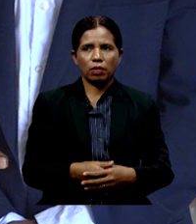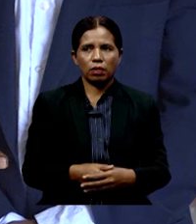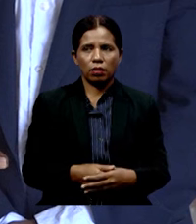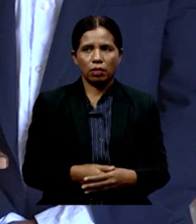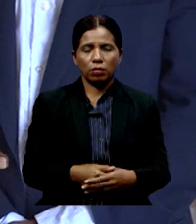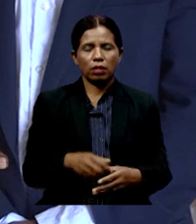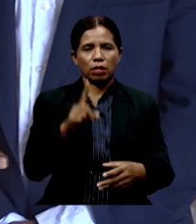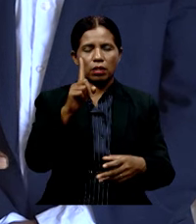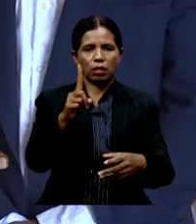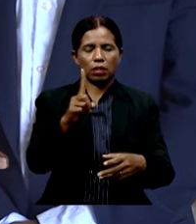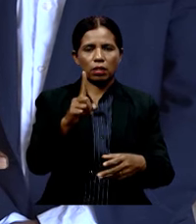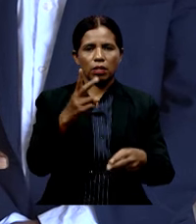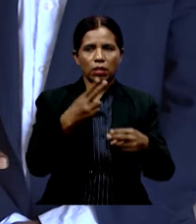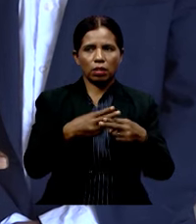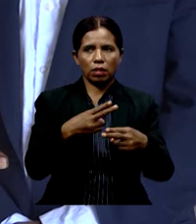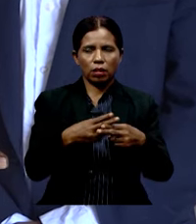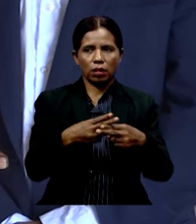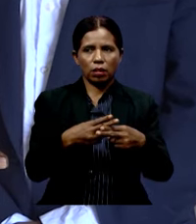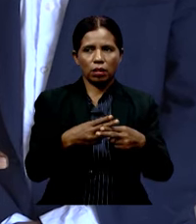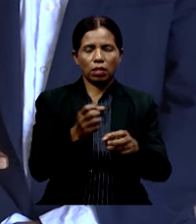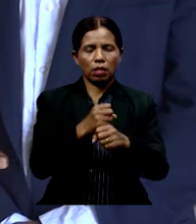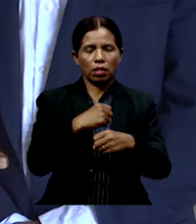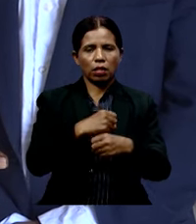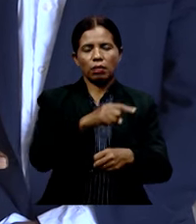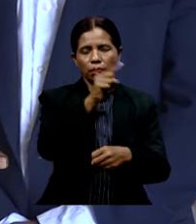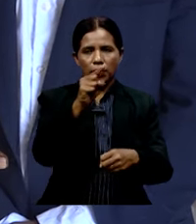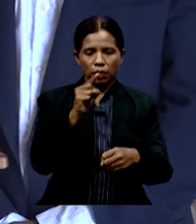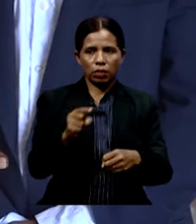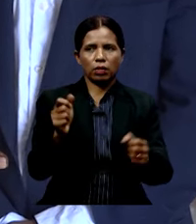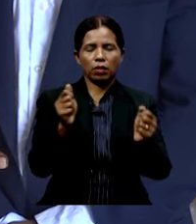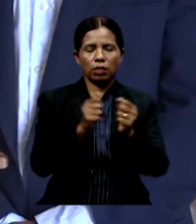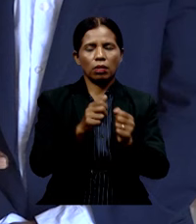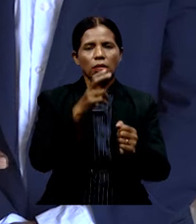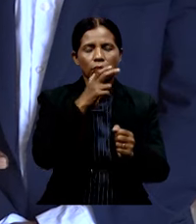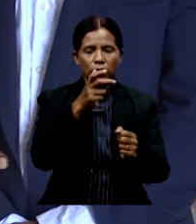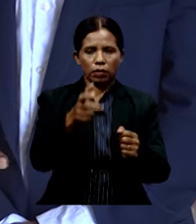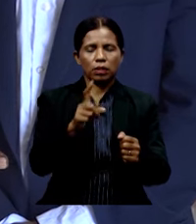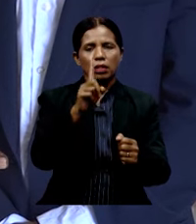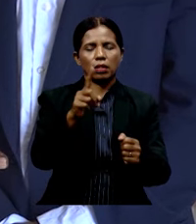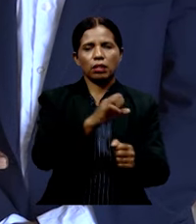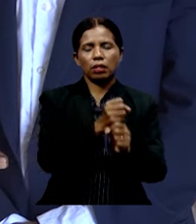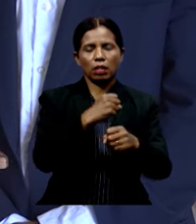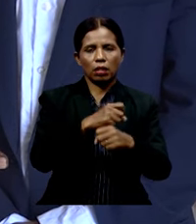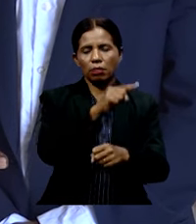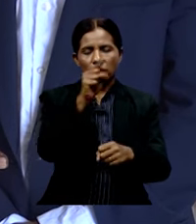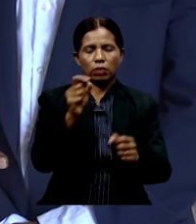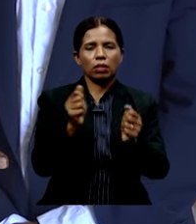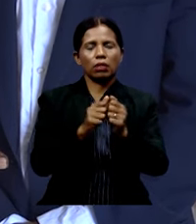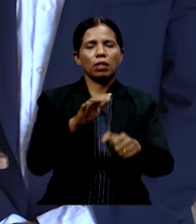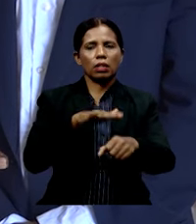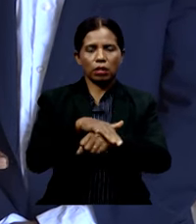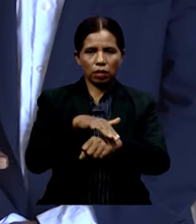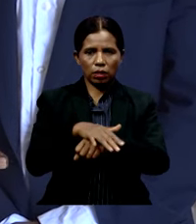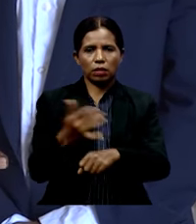e da se halo pergunta o português e desse halo pergunta o inglês e se neiro vamos